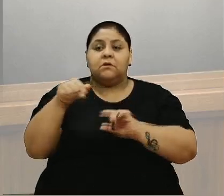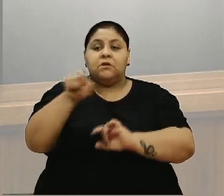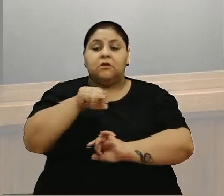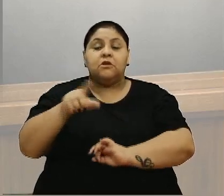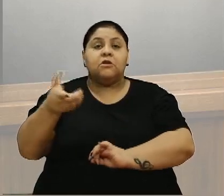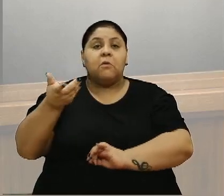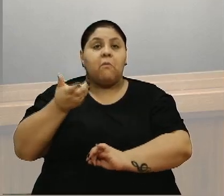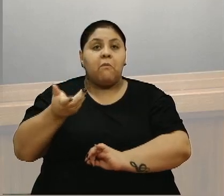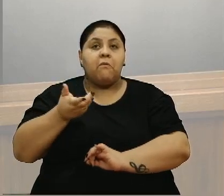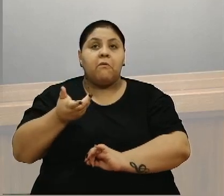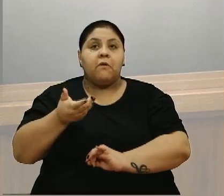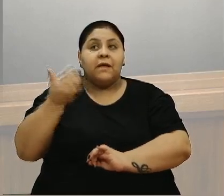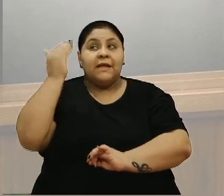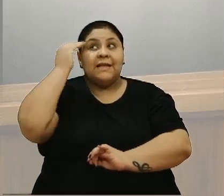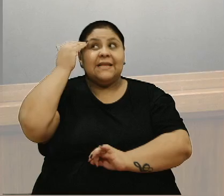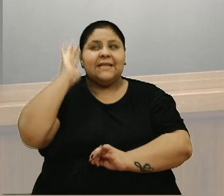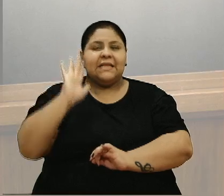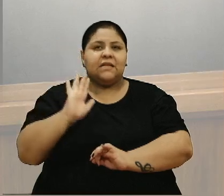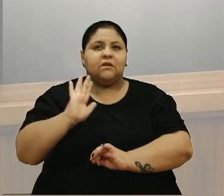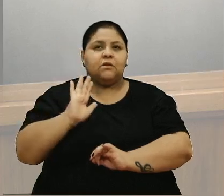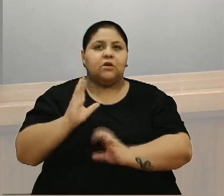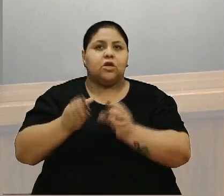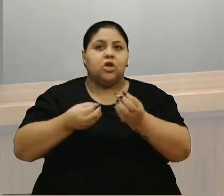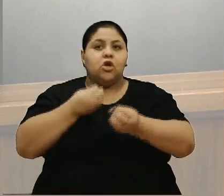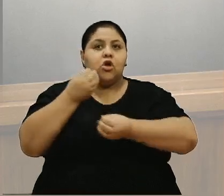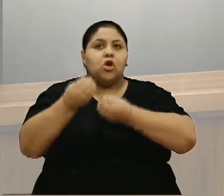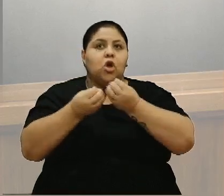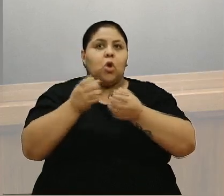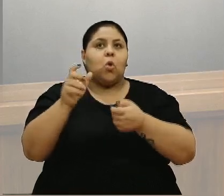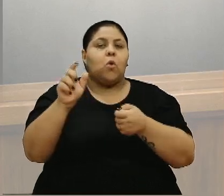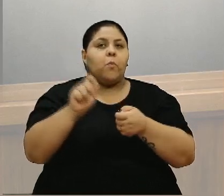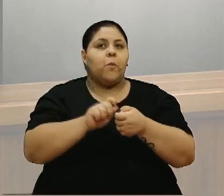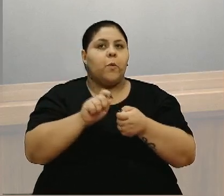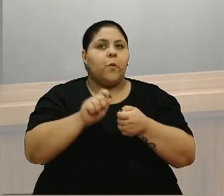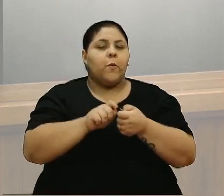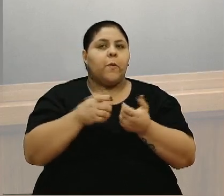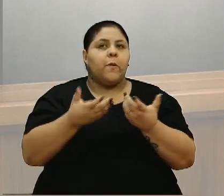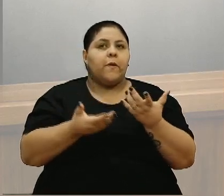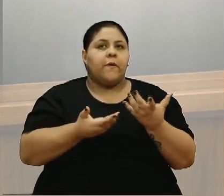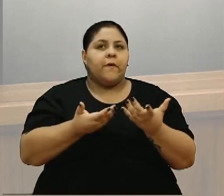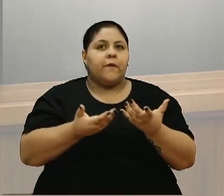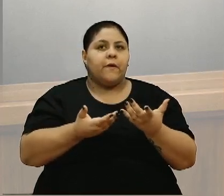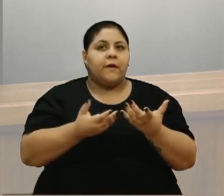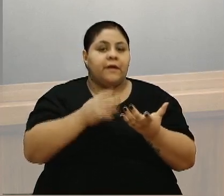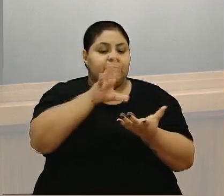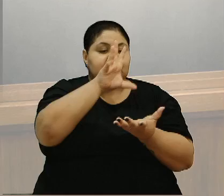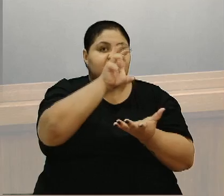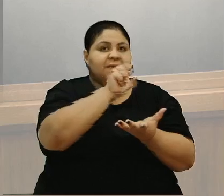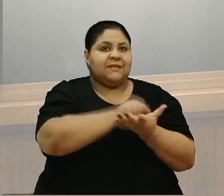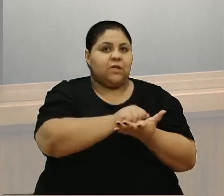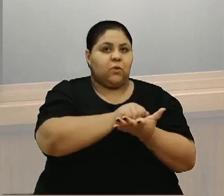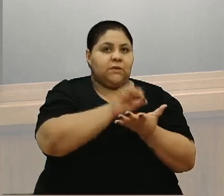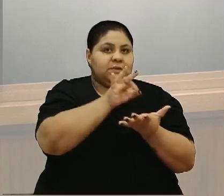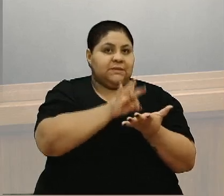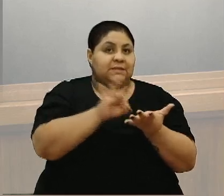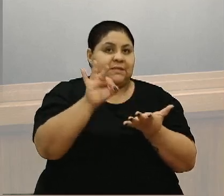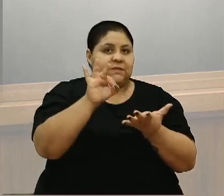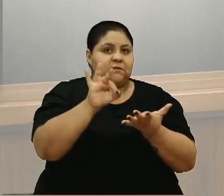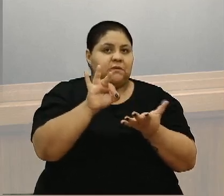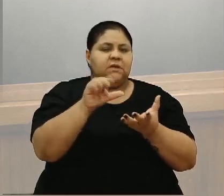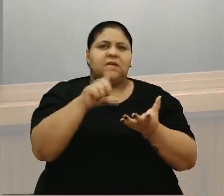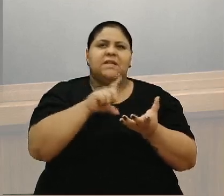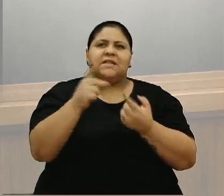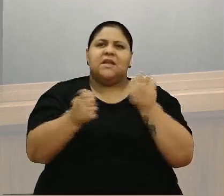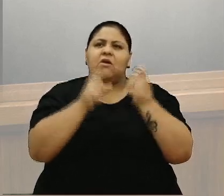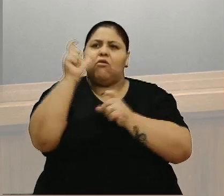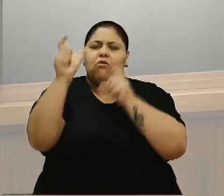queremos entender como está sendo feito estes cadastramentos, esses cadastros. Tem algumas